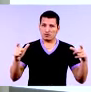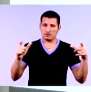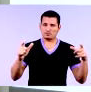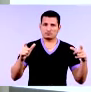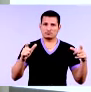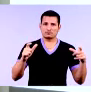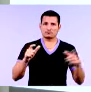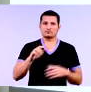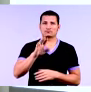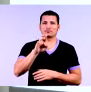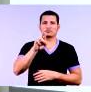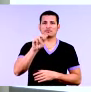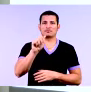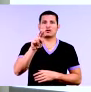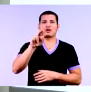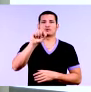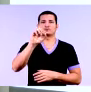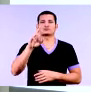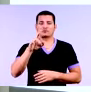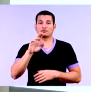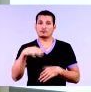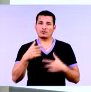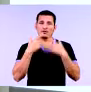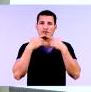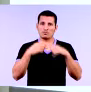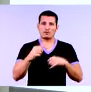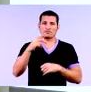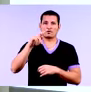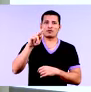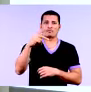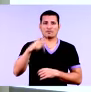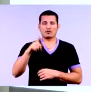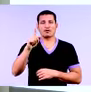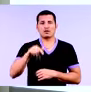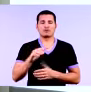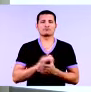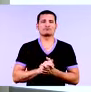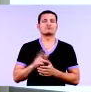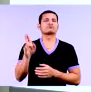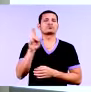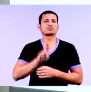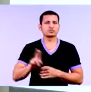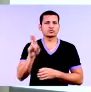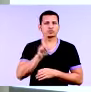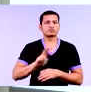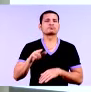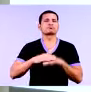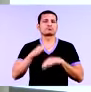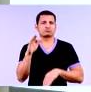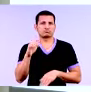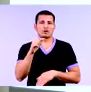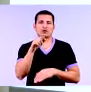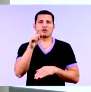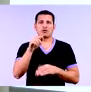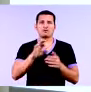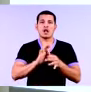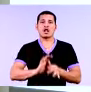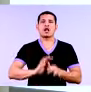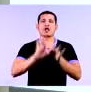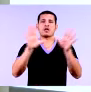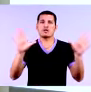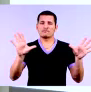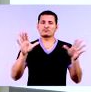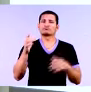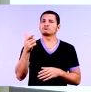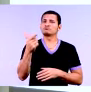gratuita, tornam a linguagem PHP uma linguagem de grande acessão no mercado. Ou seja, o fato de ser livre, de não exigir licença, de não